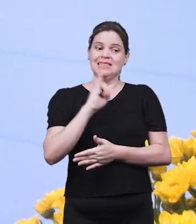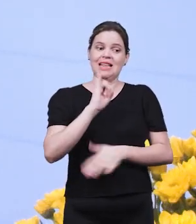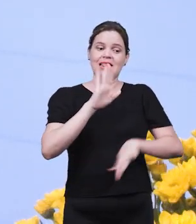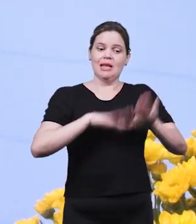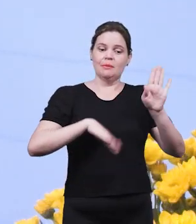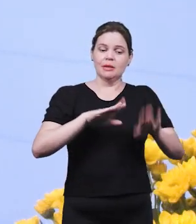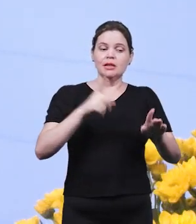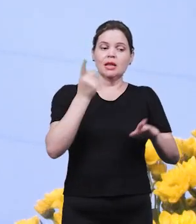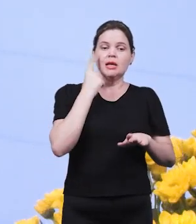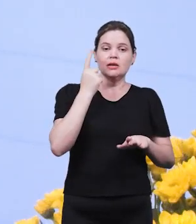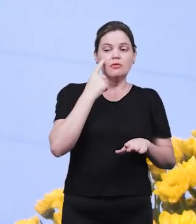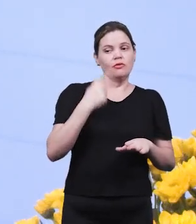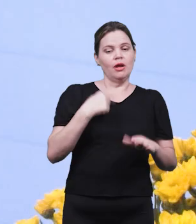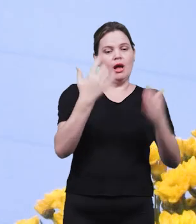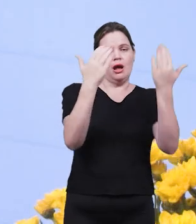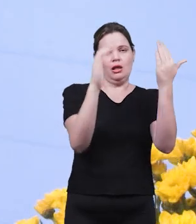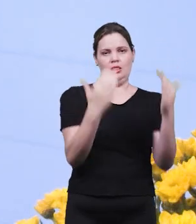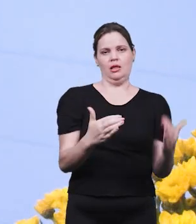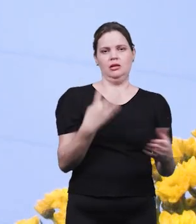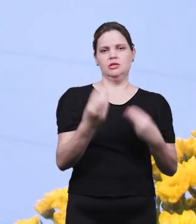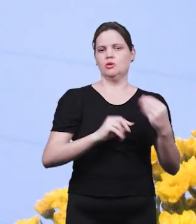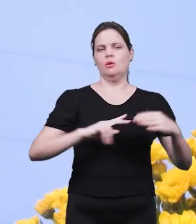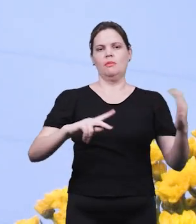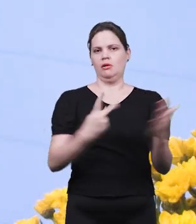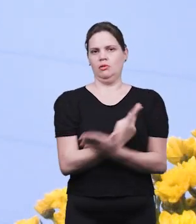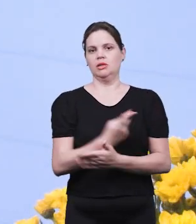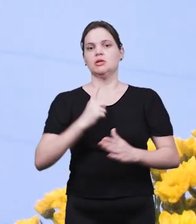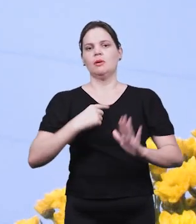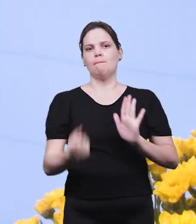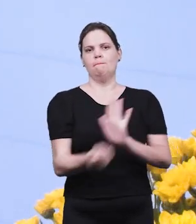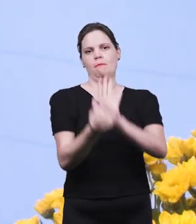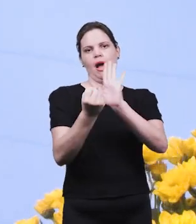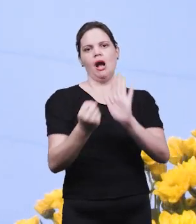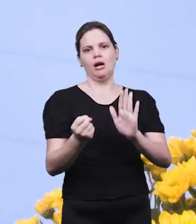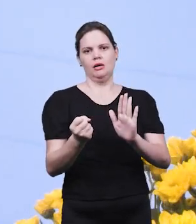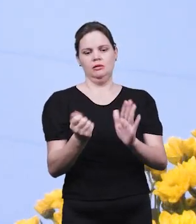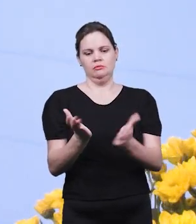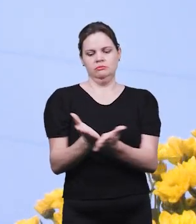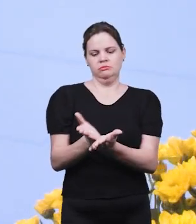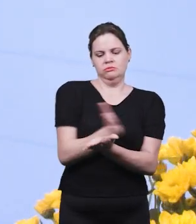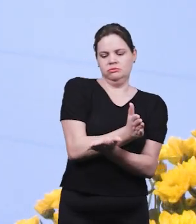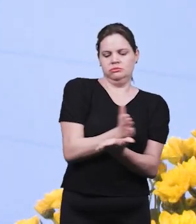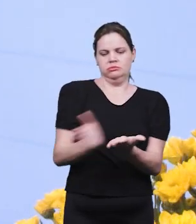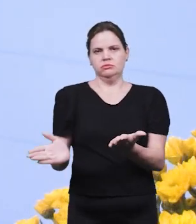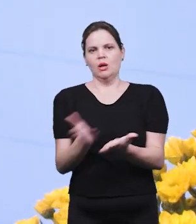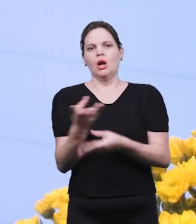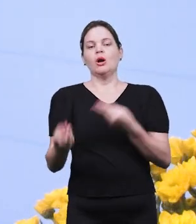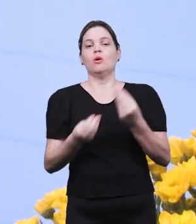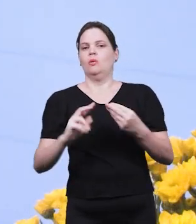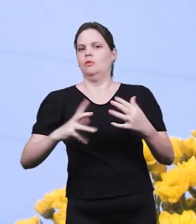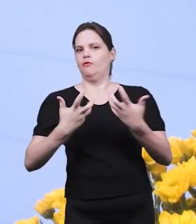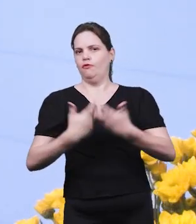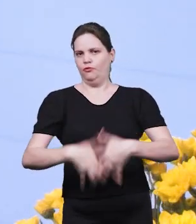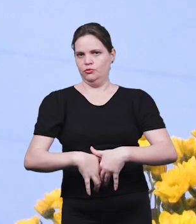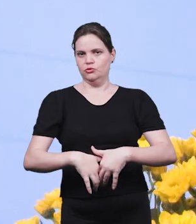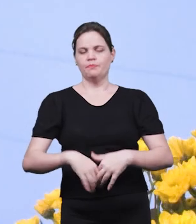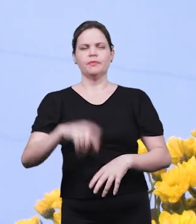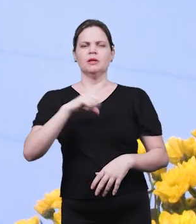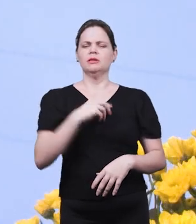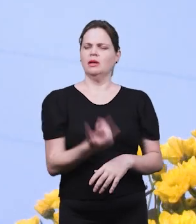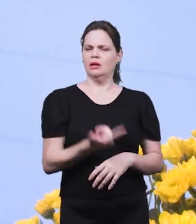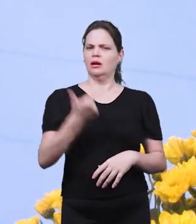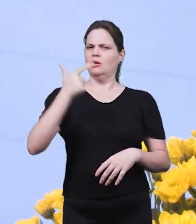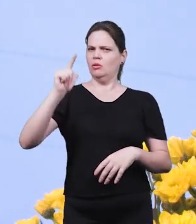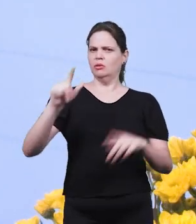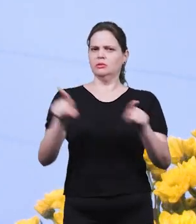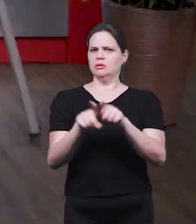esse procedimento de demarcação. Agora, é um instituto que existe em outros ordenamentos